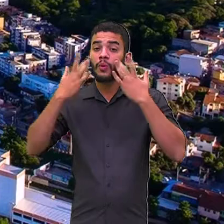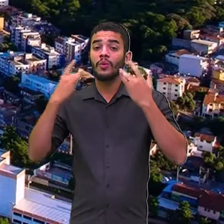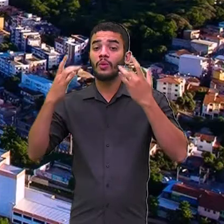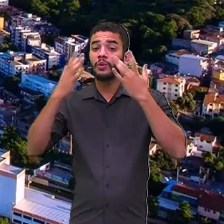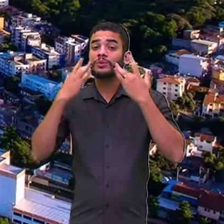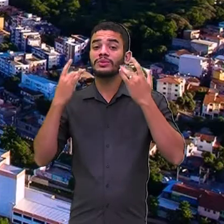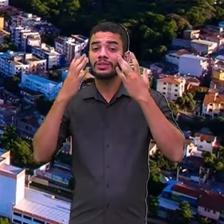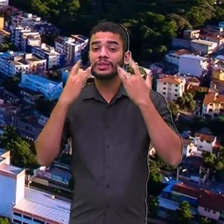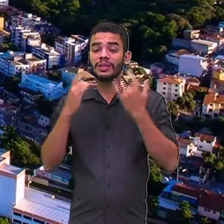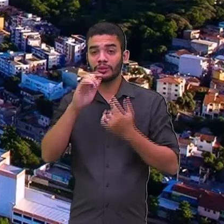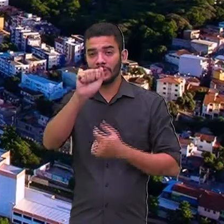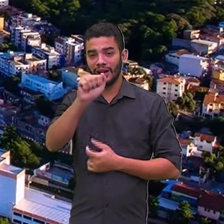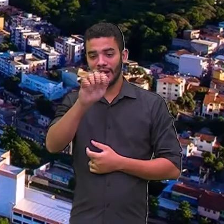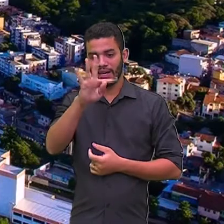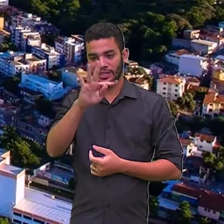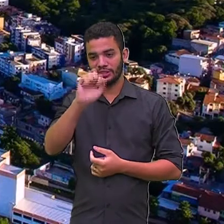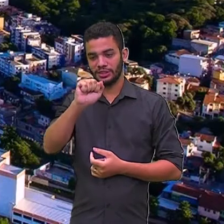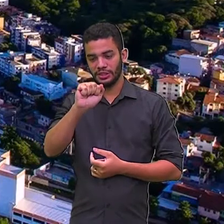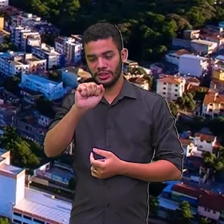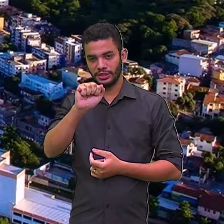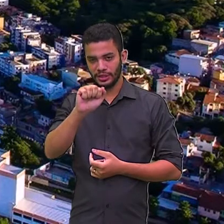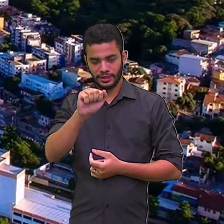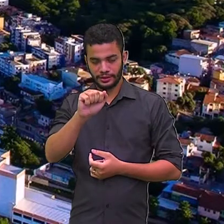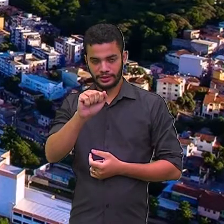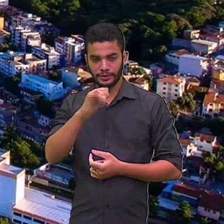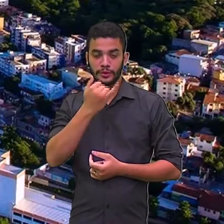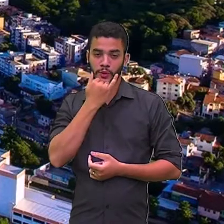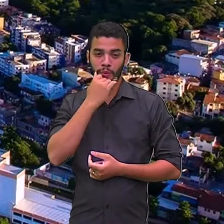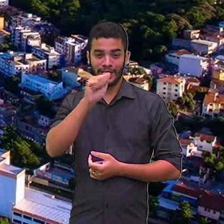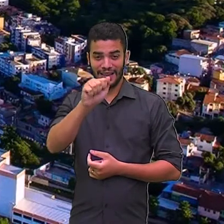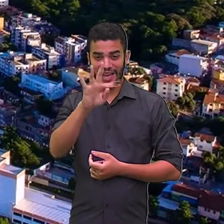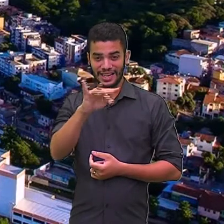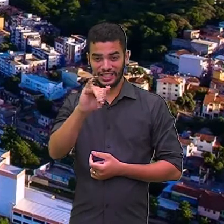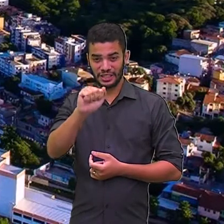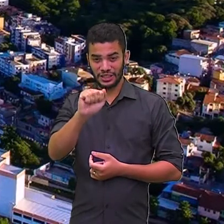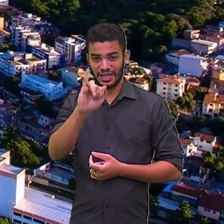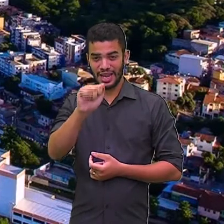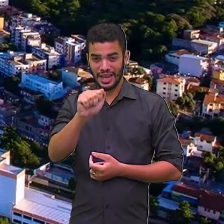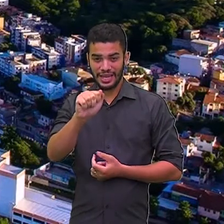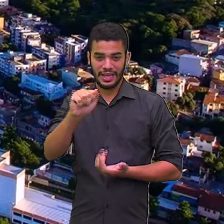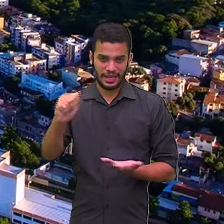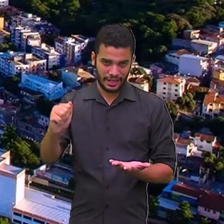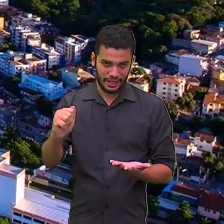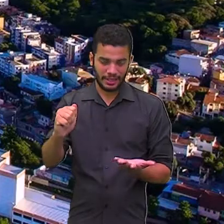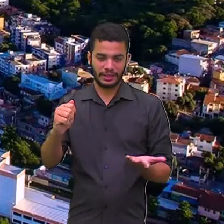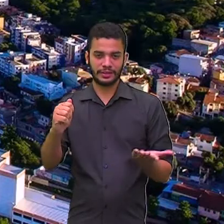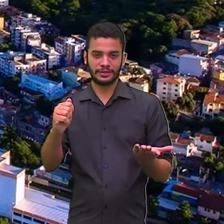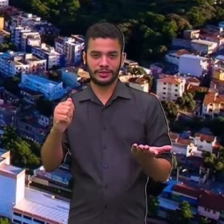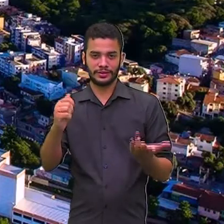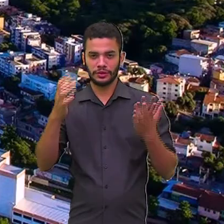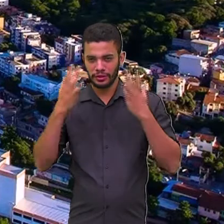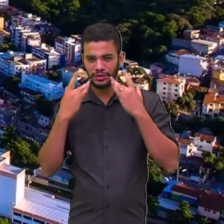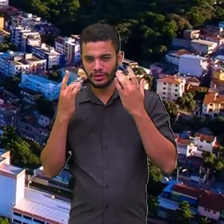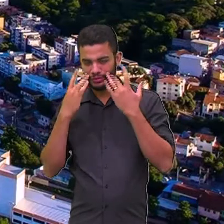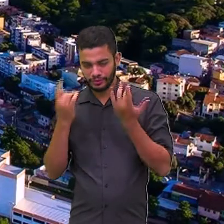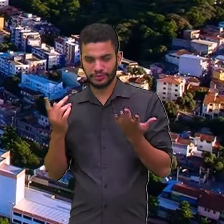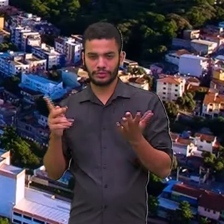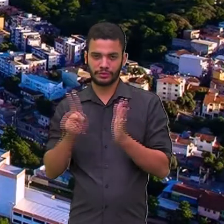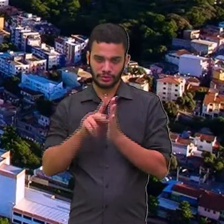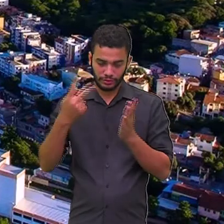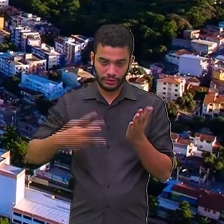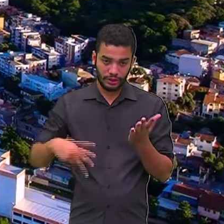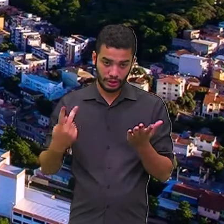origem indígena, a banda Lira 30 de Janeiro, o Bioquê do Prefeito, que é o nome oficial da caixa d'água